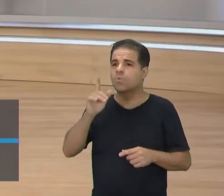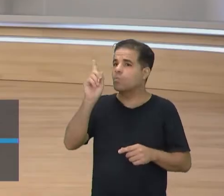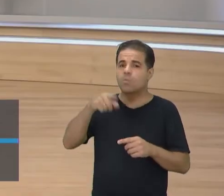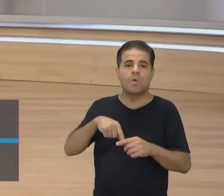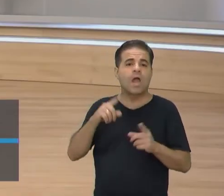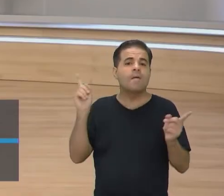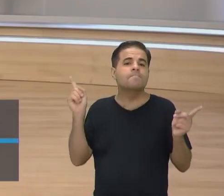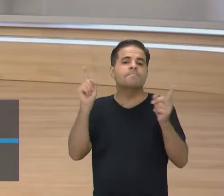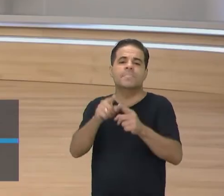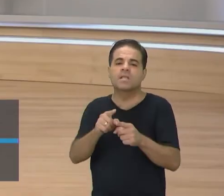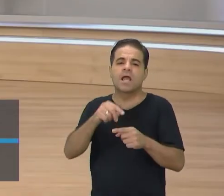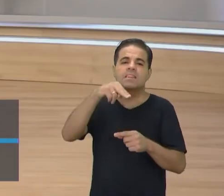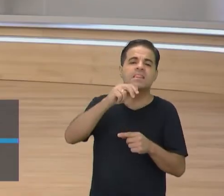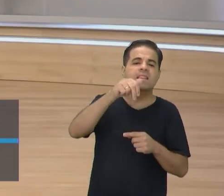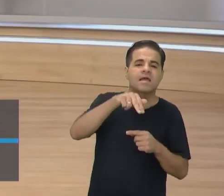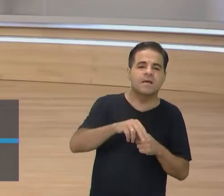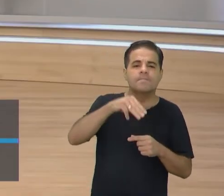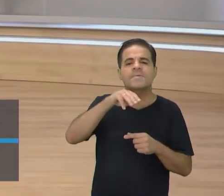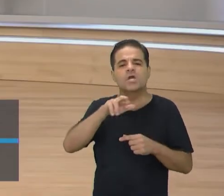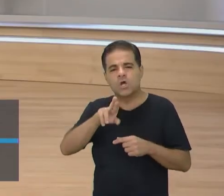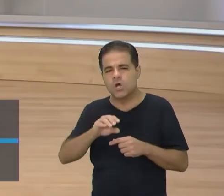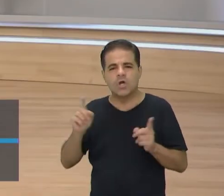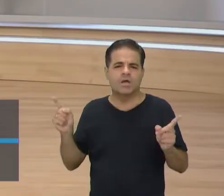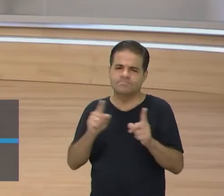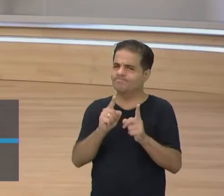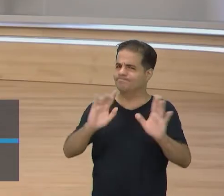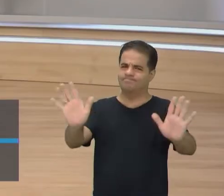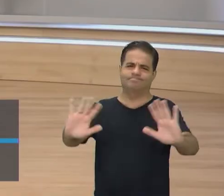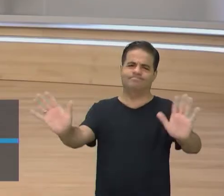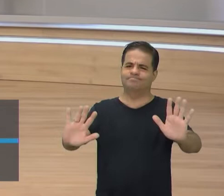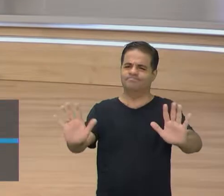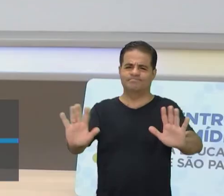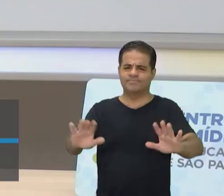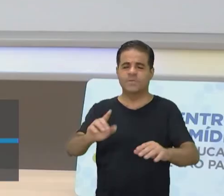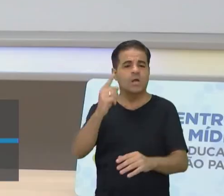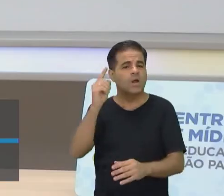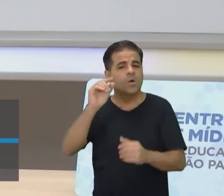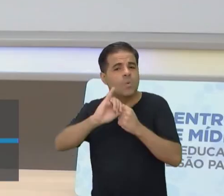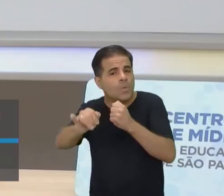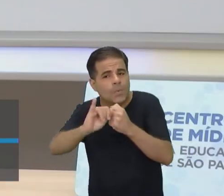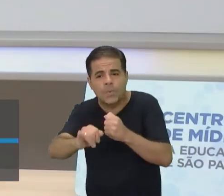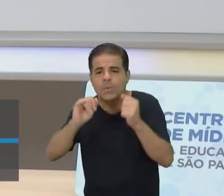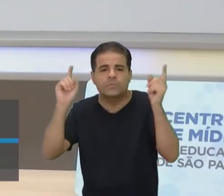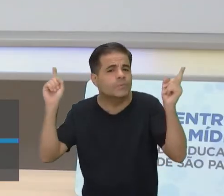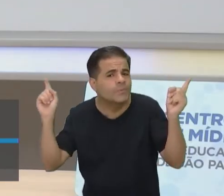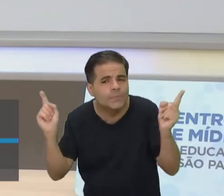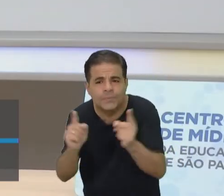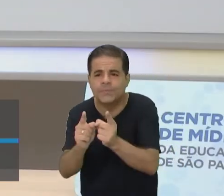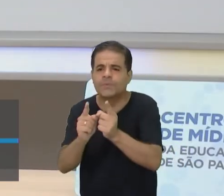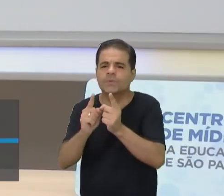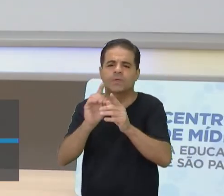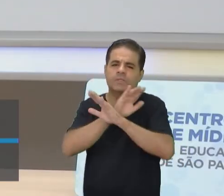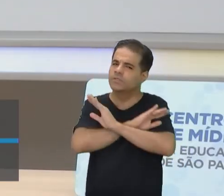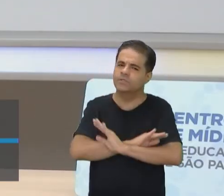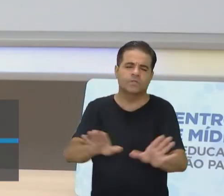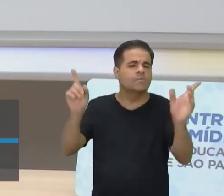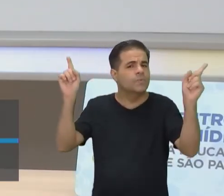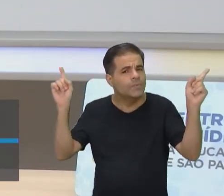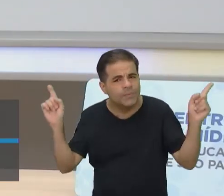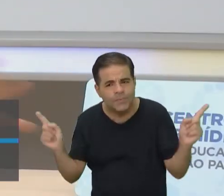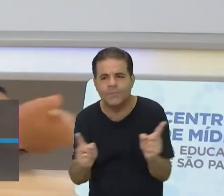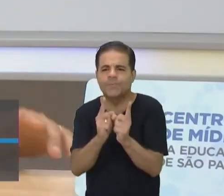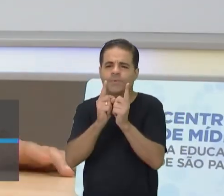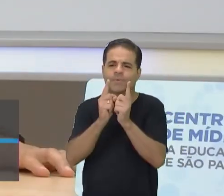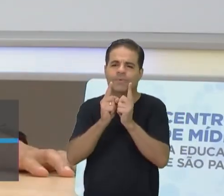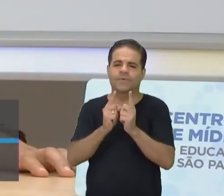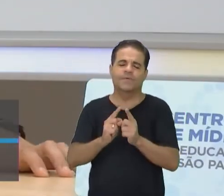mini conto, é nanoconto, é microconto. Não, gente... Já chega. É um conto pequeno e é isso, tá certo? Pronto, é isso. Bem pequenininho. Aqui,